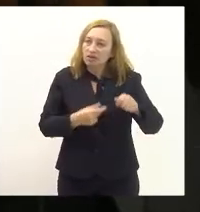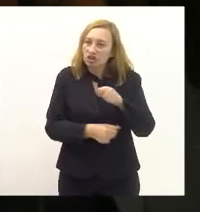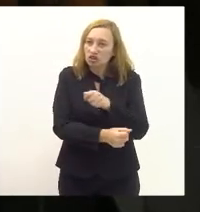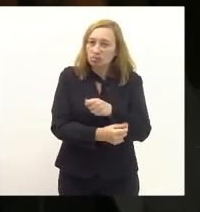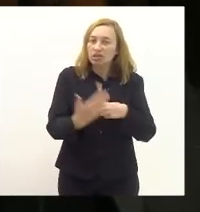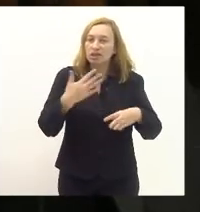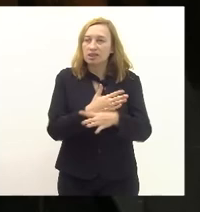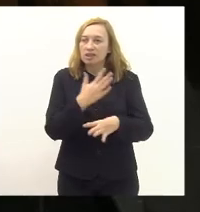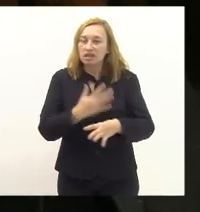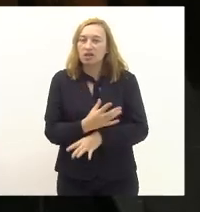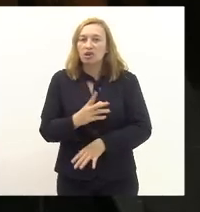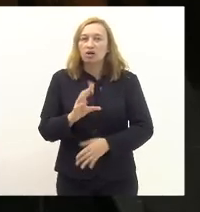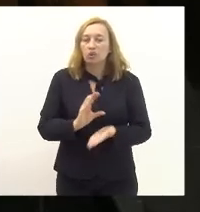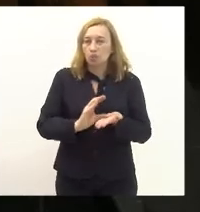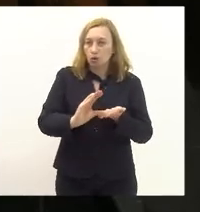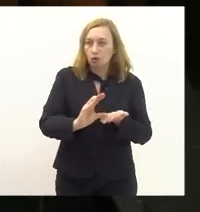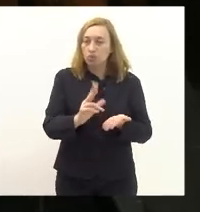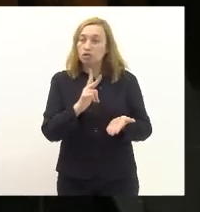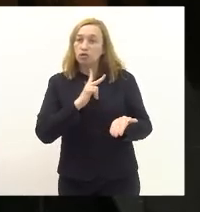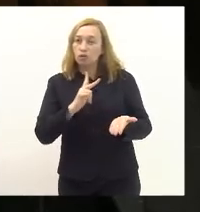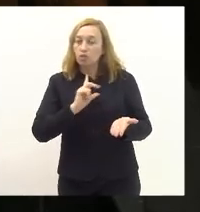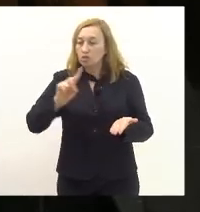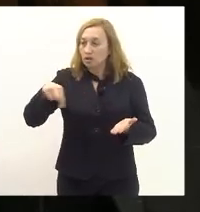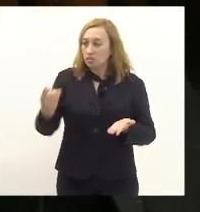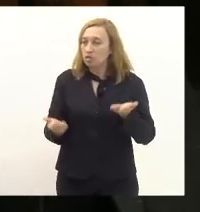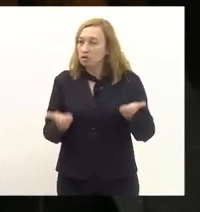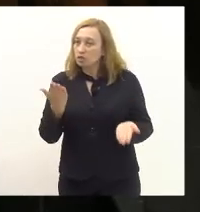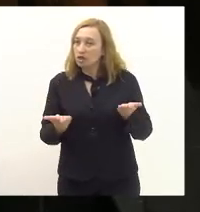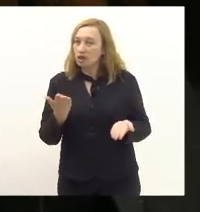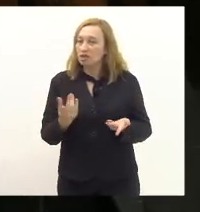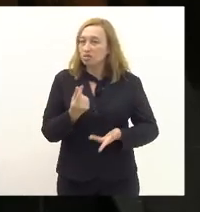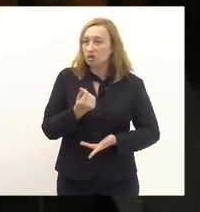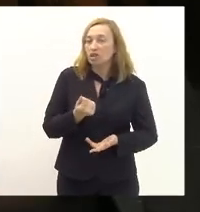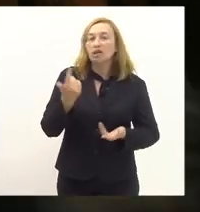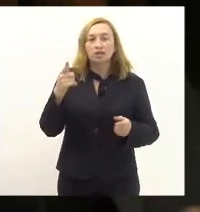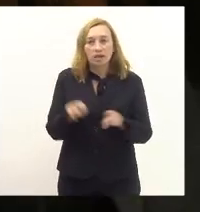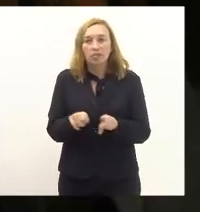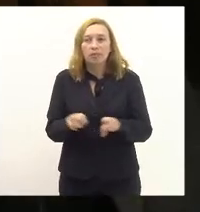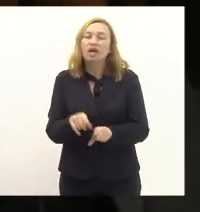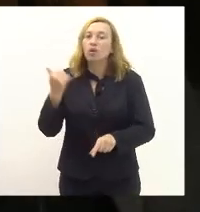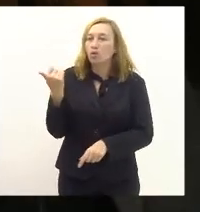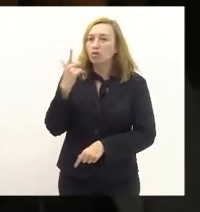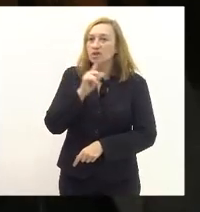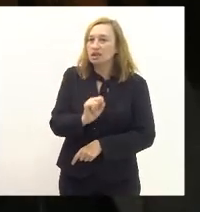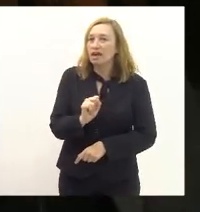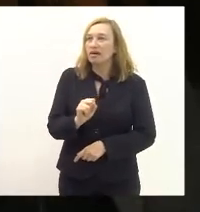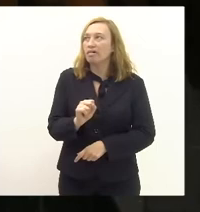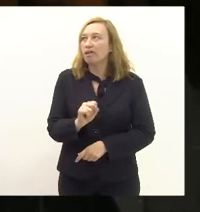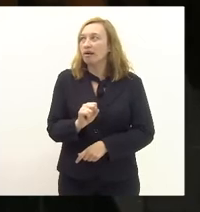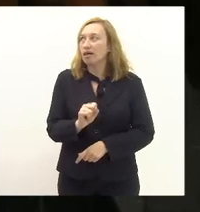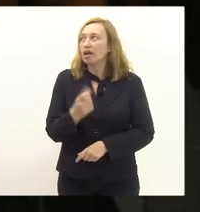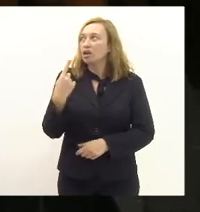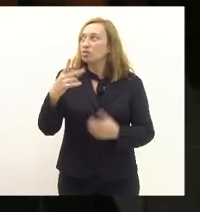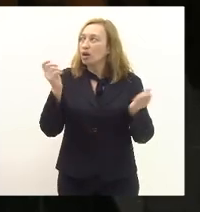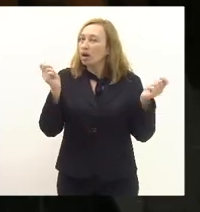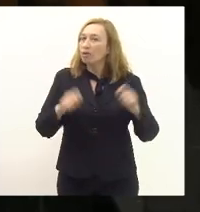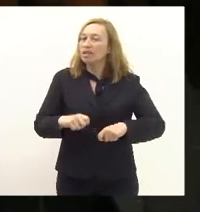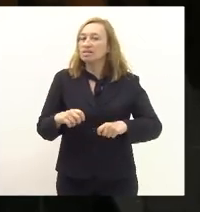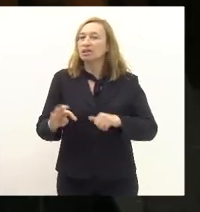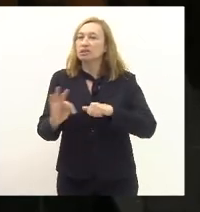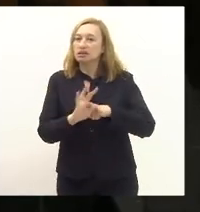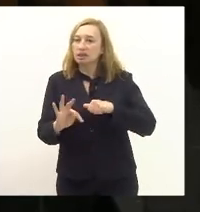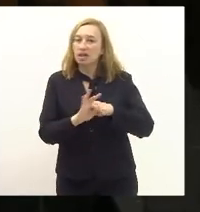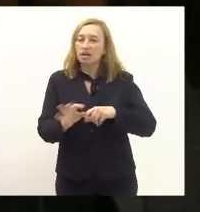cidade com recursos próprios, depois do equilíbrio das contas, consegue também, por sua capacidade